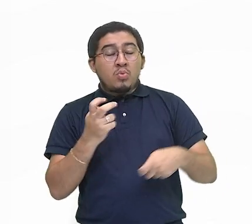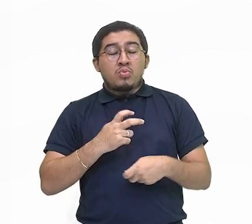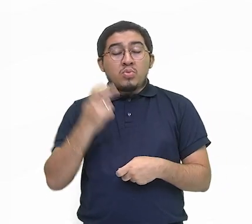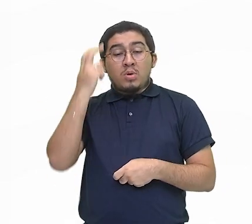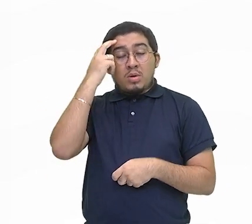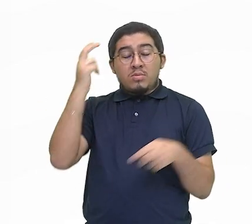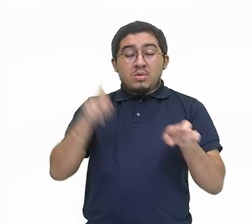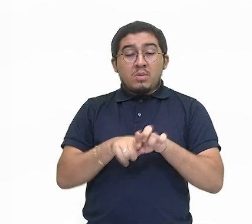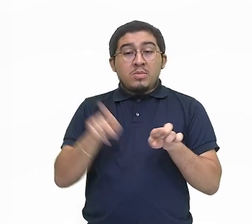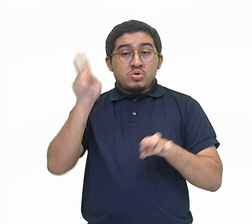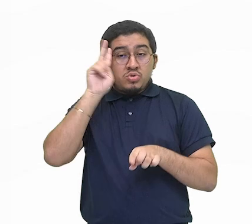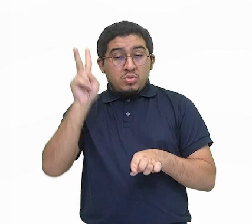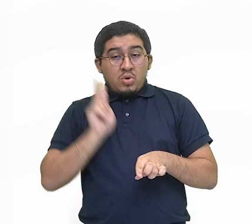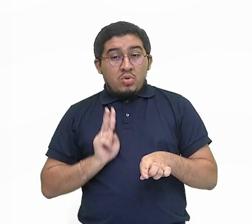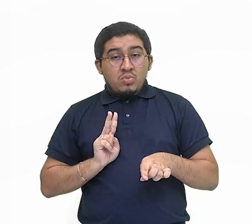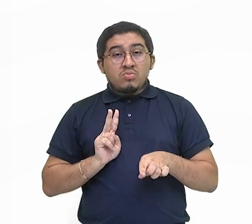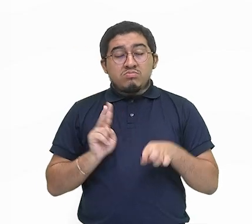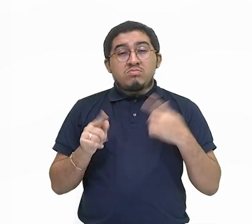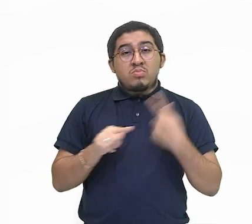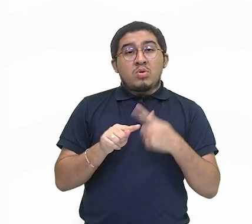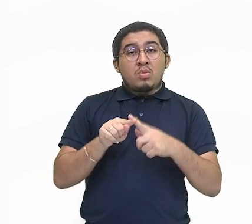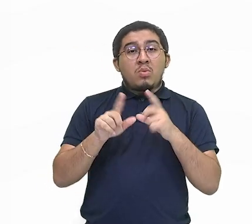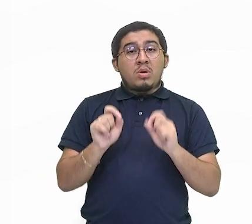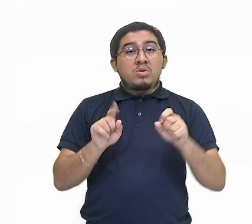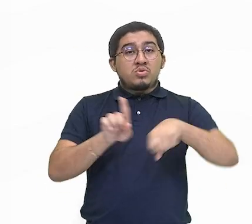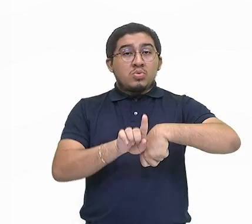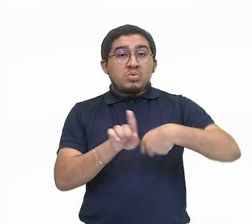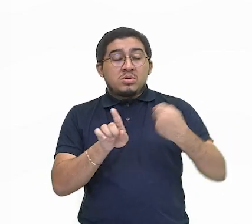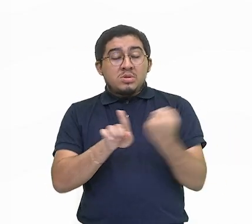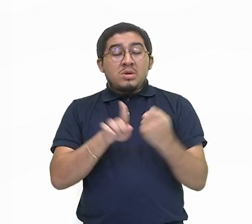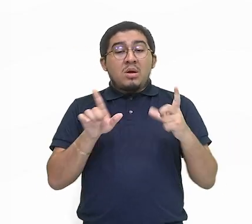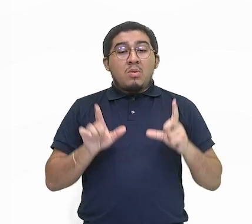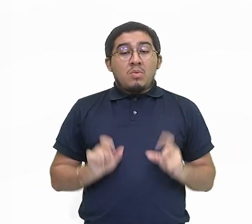cultural, histórico, é porque a sociedade ela é